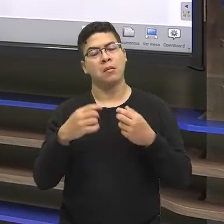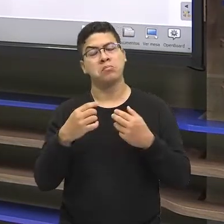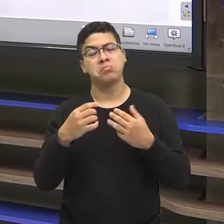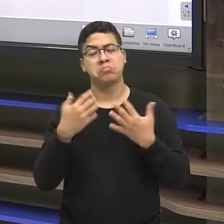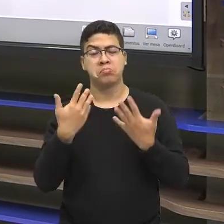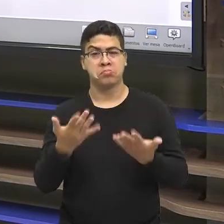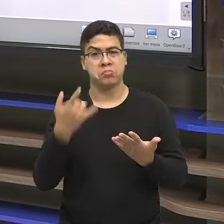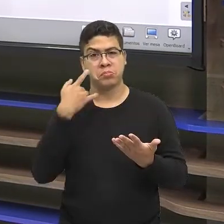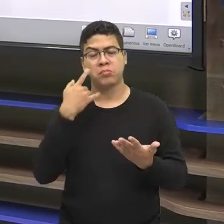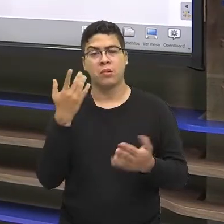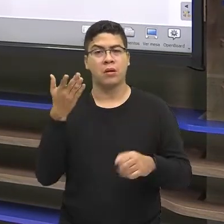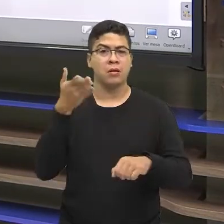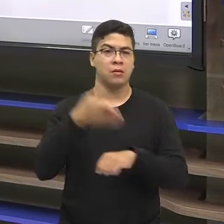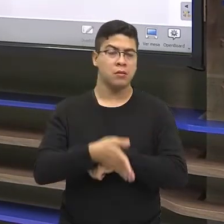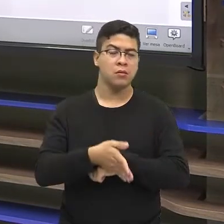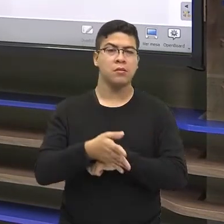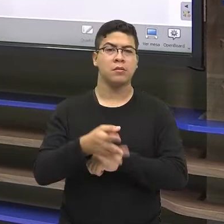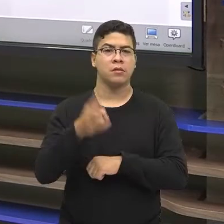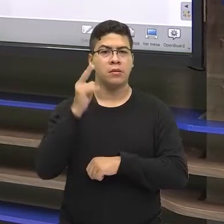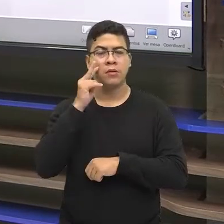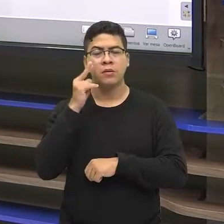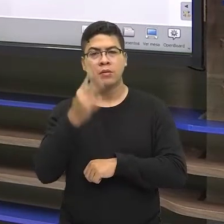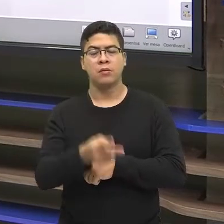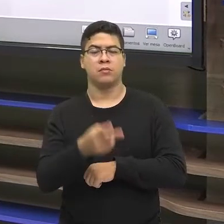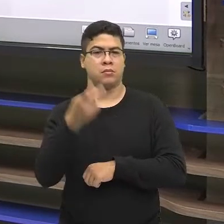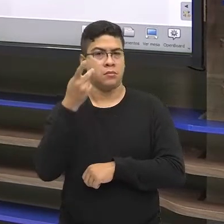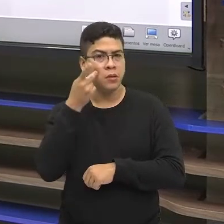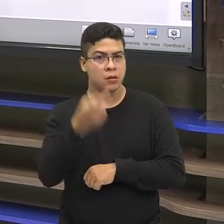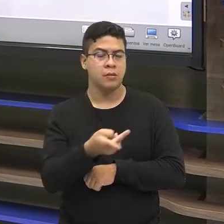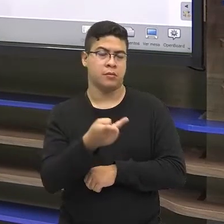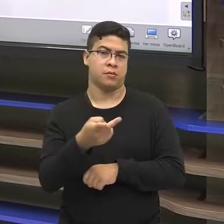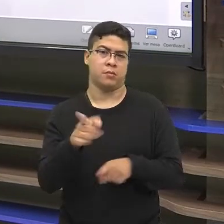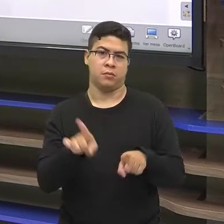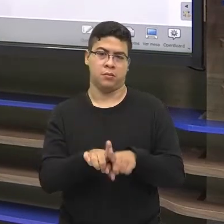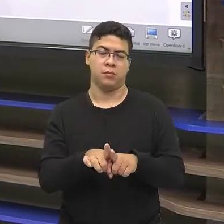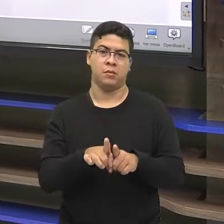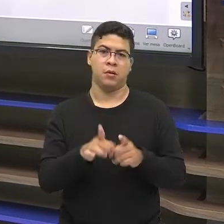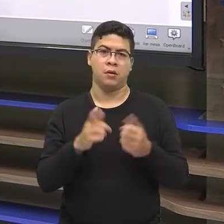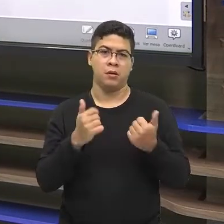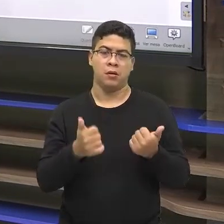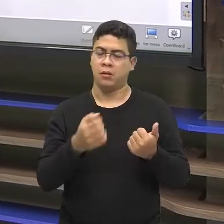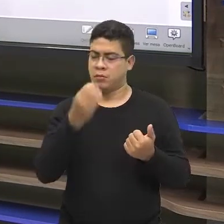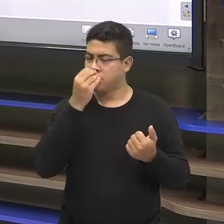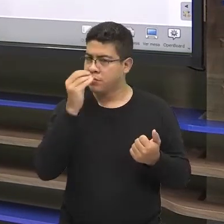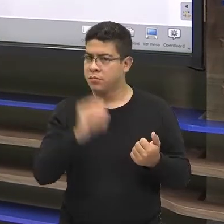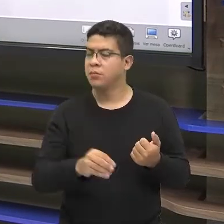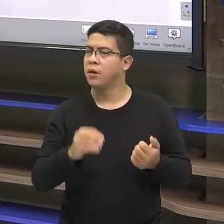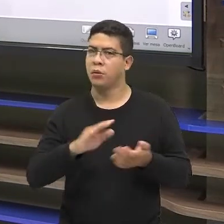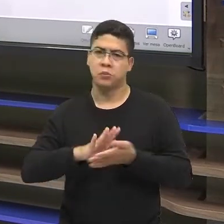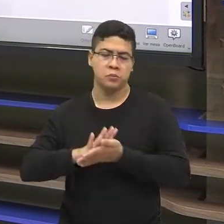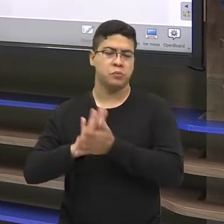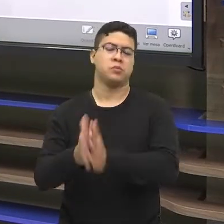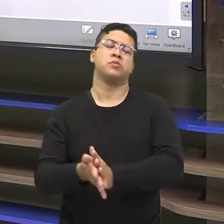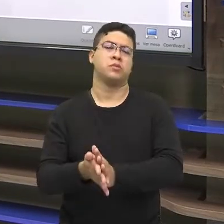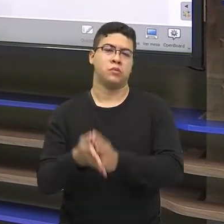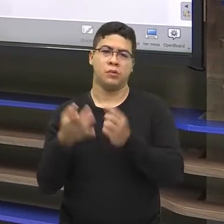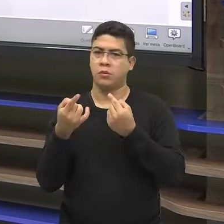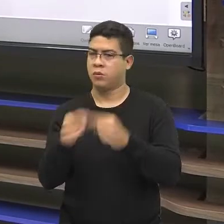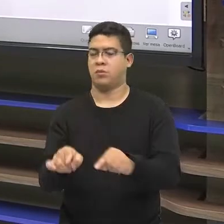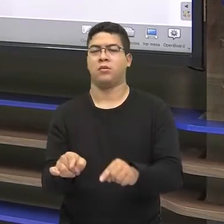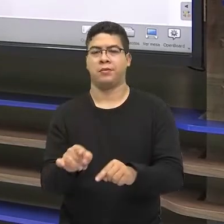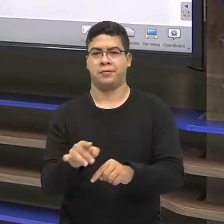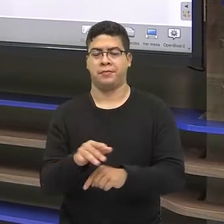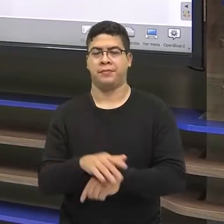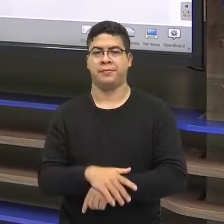deveria ser revisitado também, mas não negado radicalmente. Então, por isso que a obra dele tem essa característica